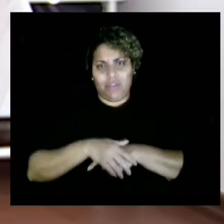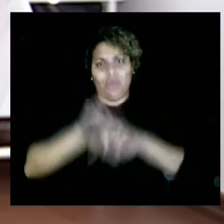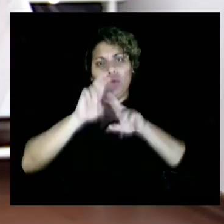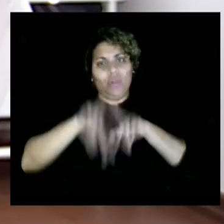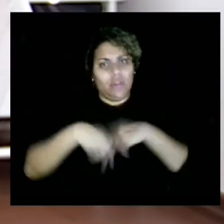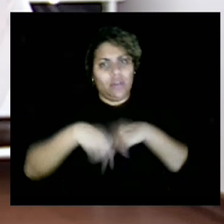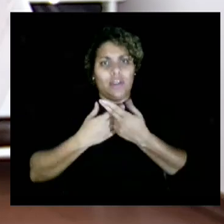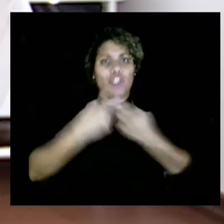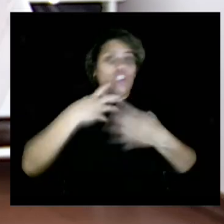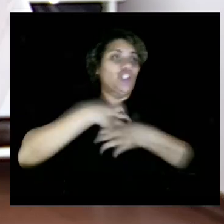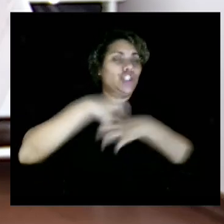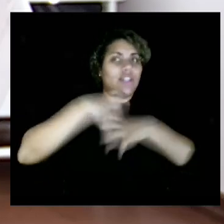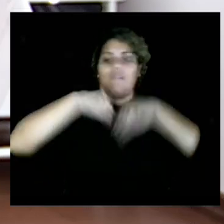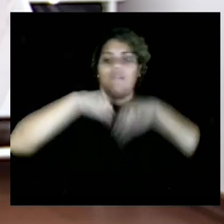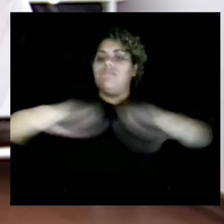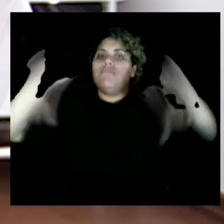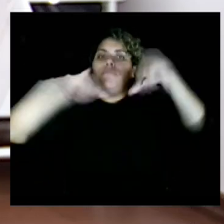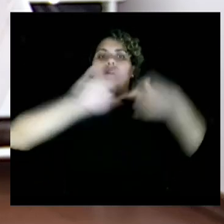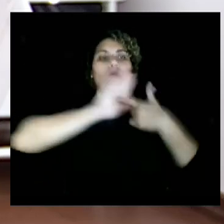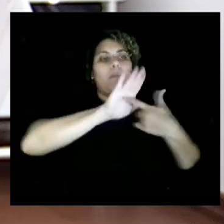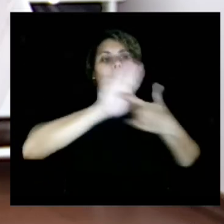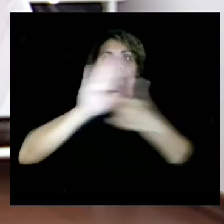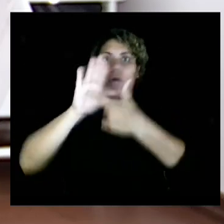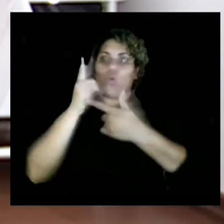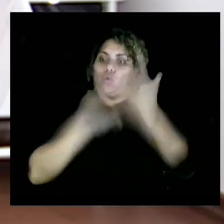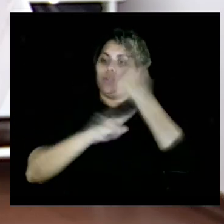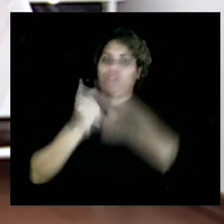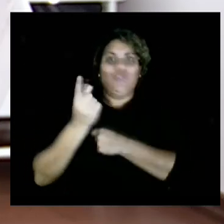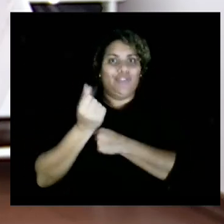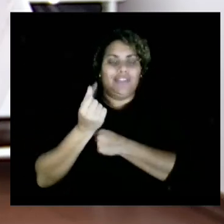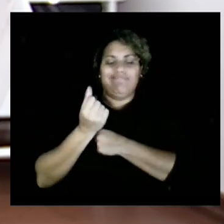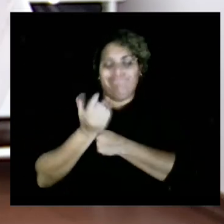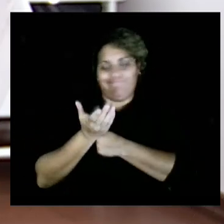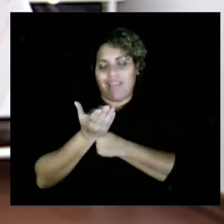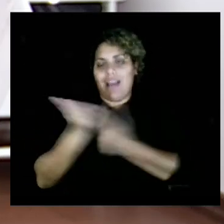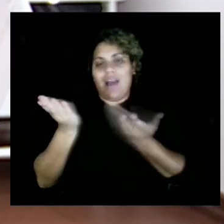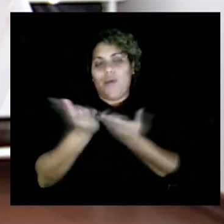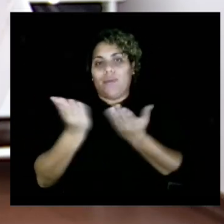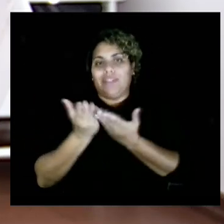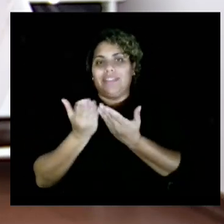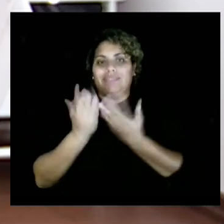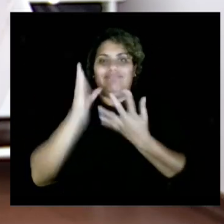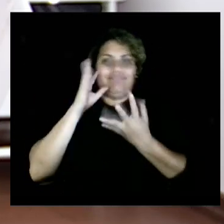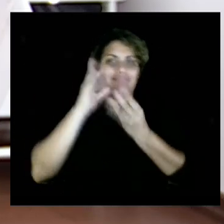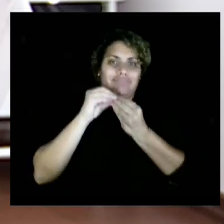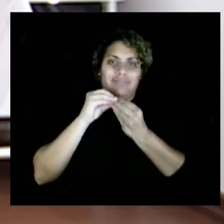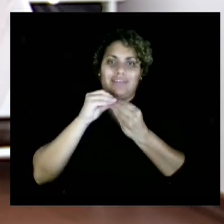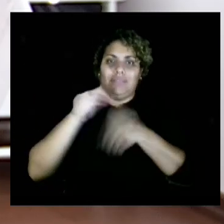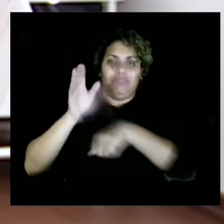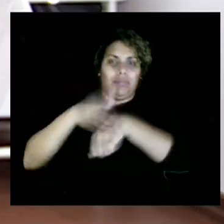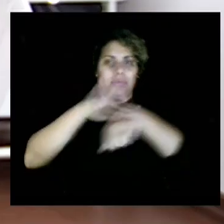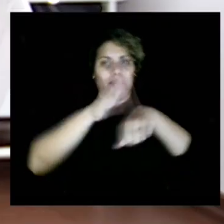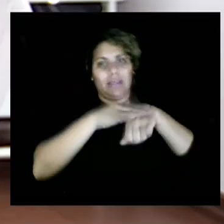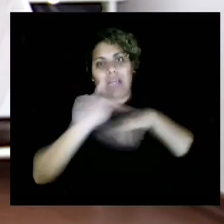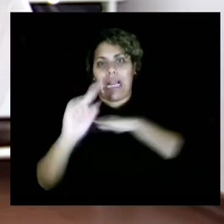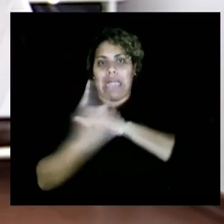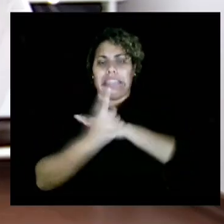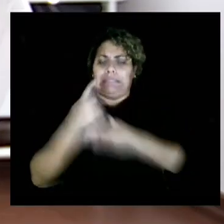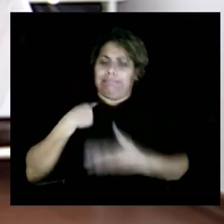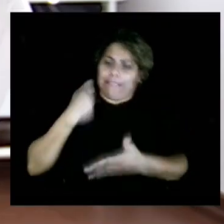divulgar para ganhar dinheiro. E aí começou a ficar... As próprias clientes começaram a exigir, né? Era uma